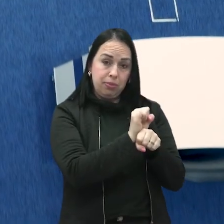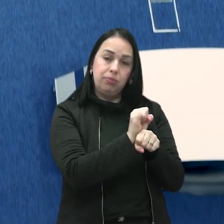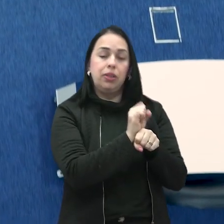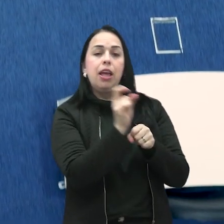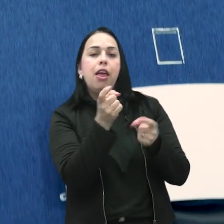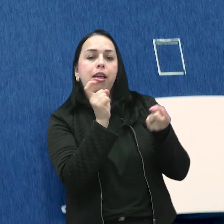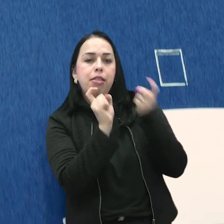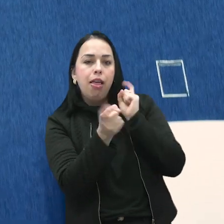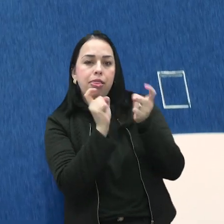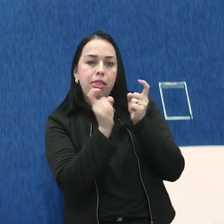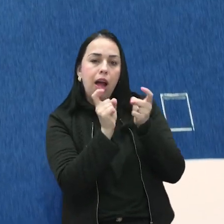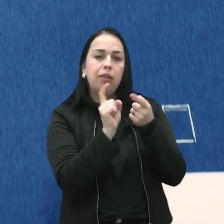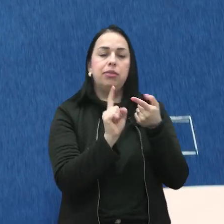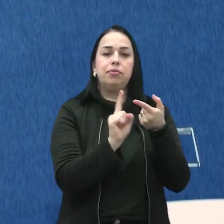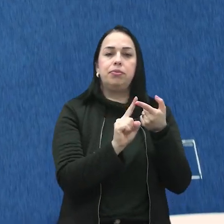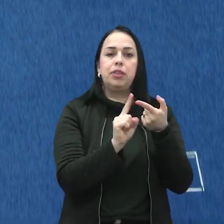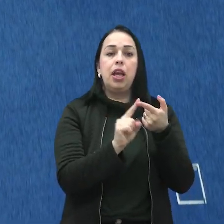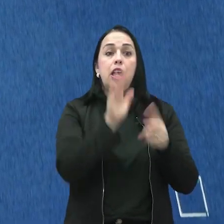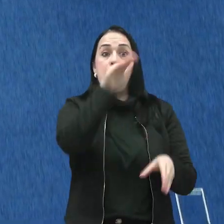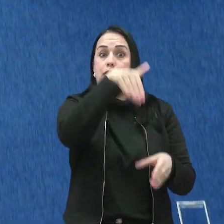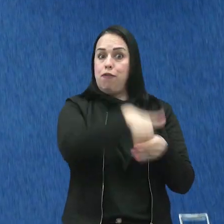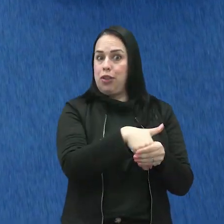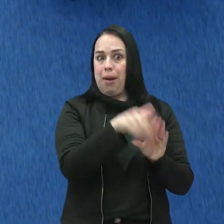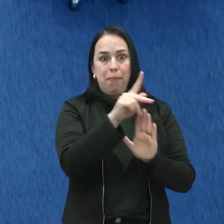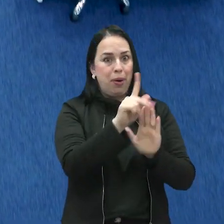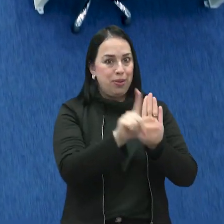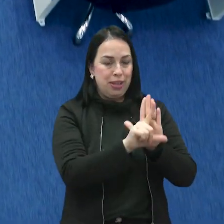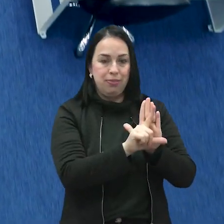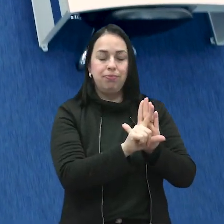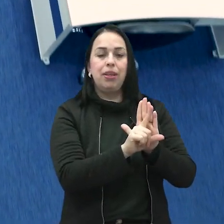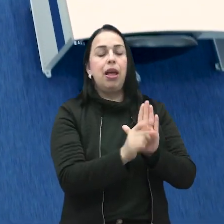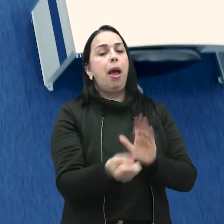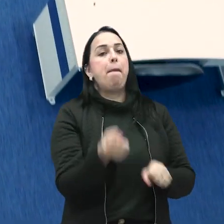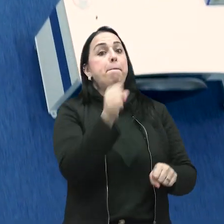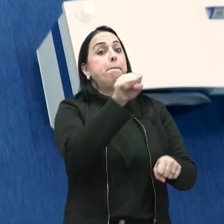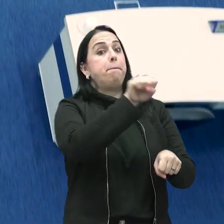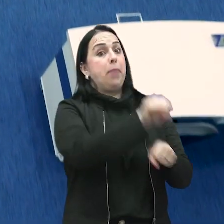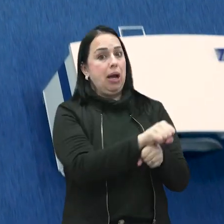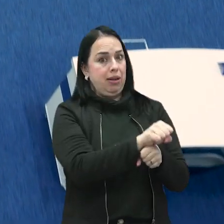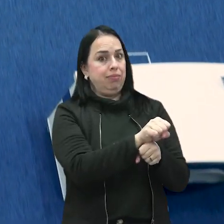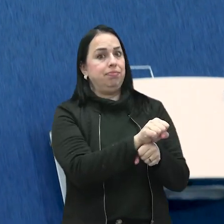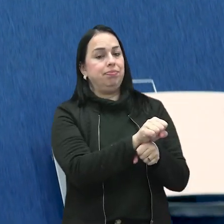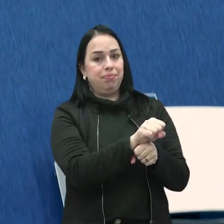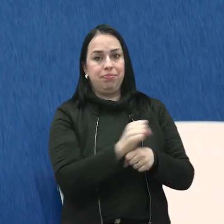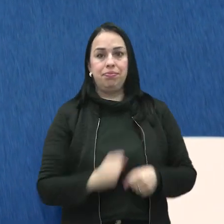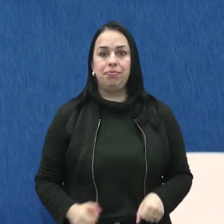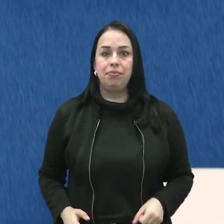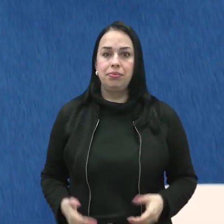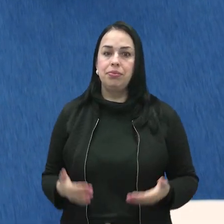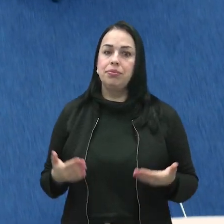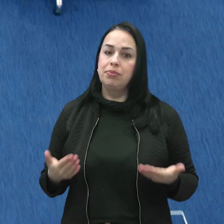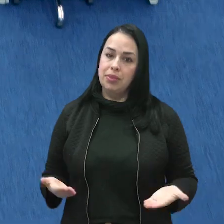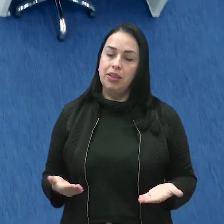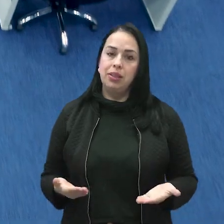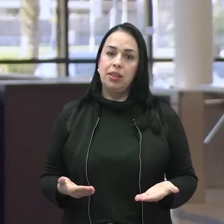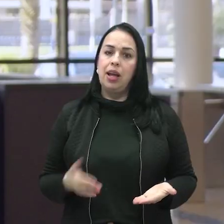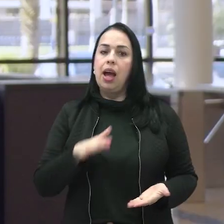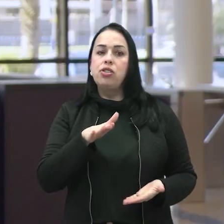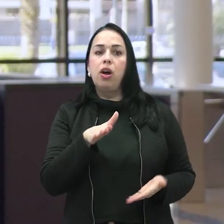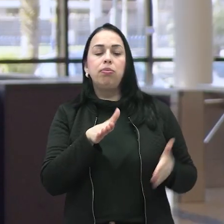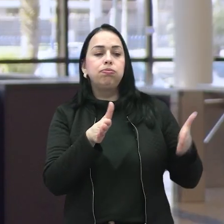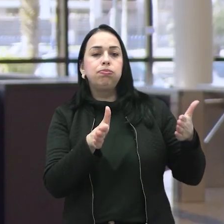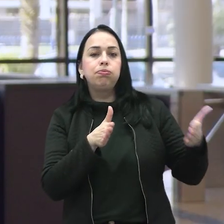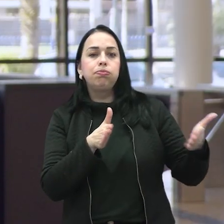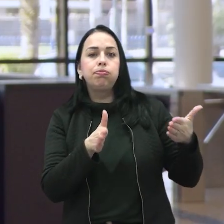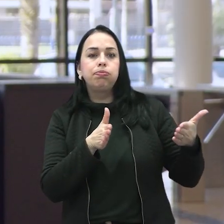recesso, atividades parlamentares como reuniões das sessões e votações de projetos de lei ficam suspensas temporariamente. O que